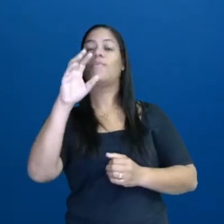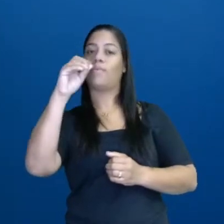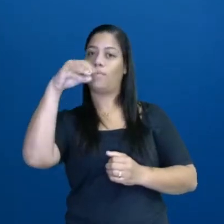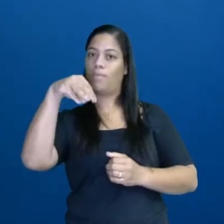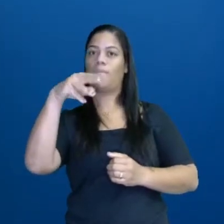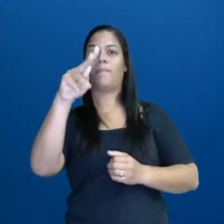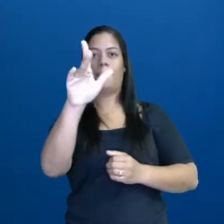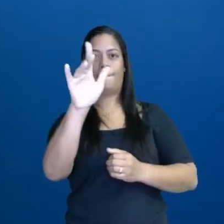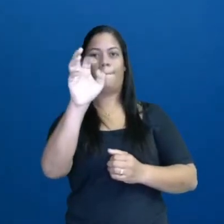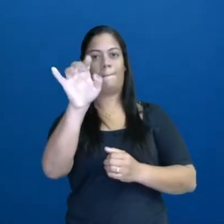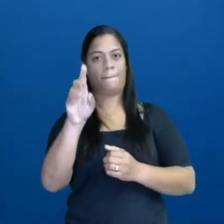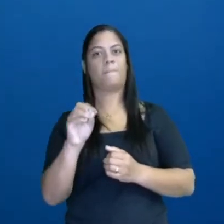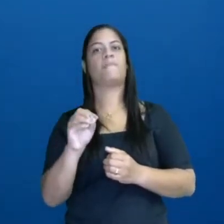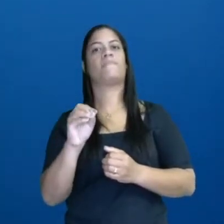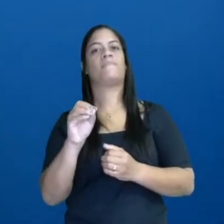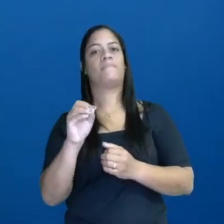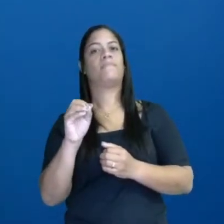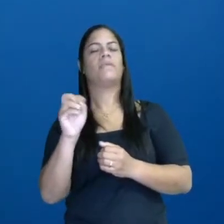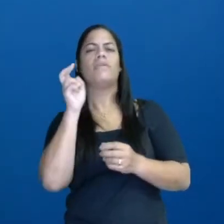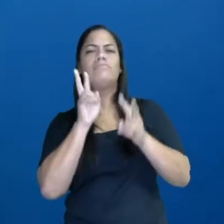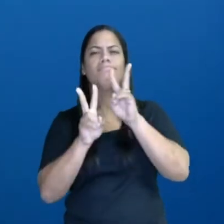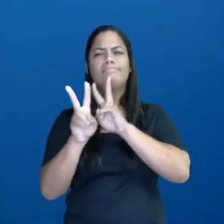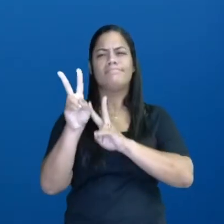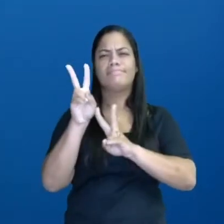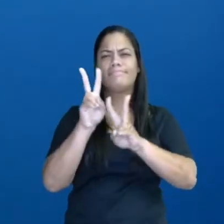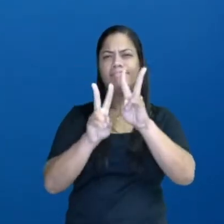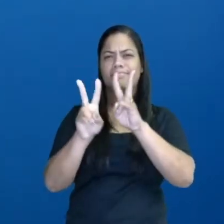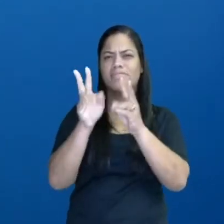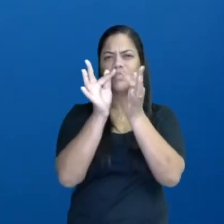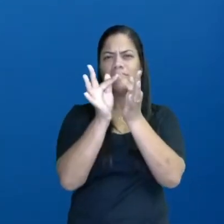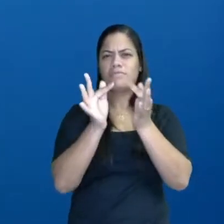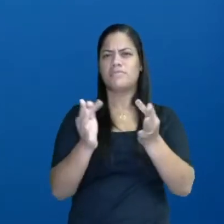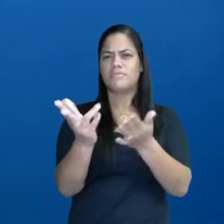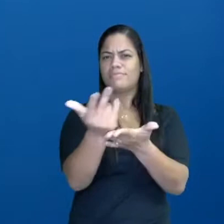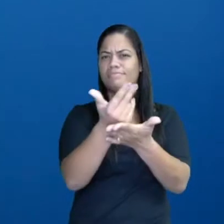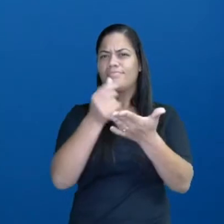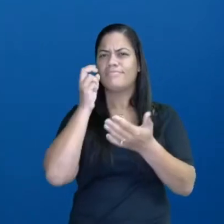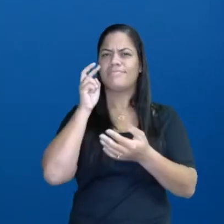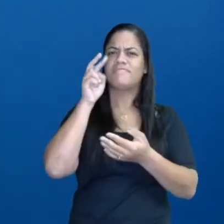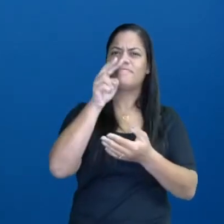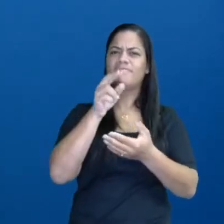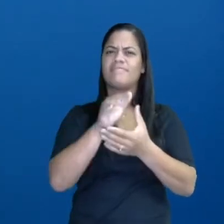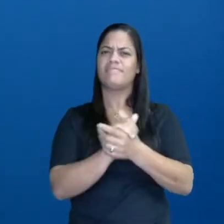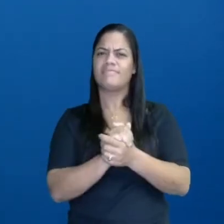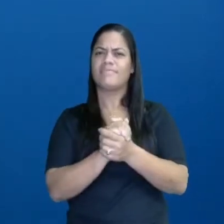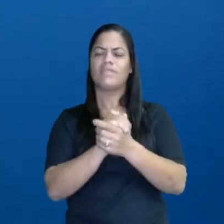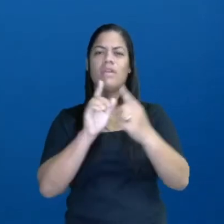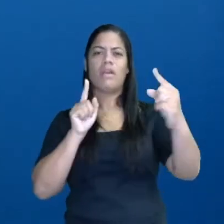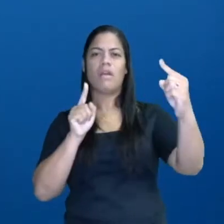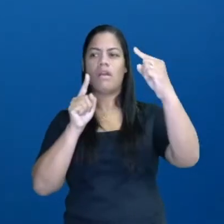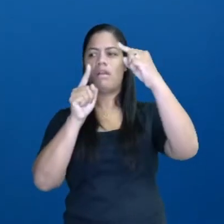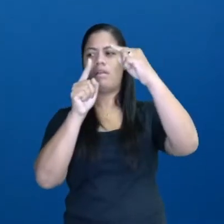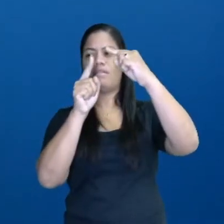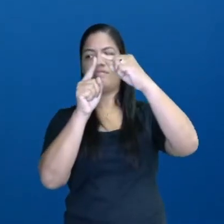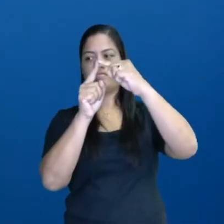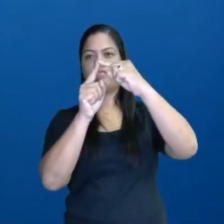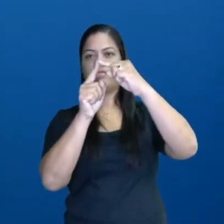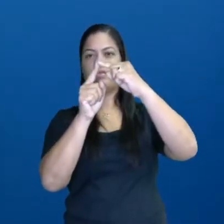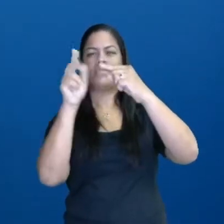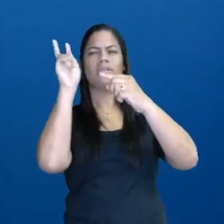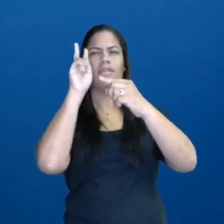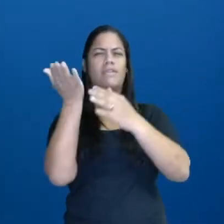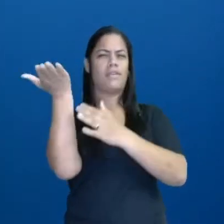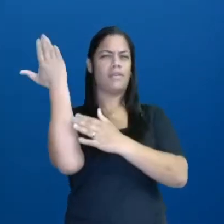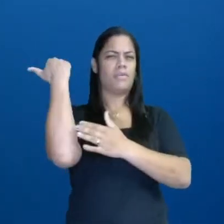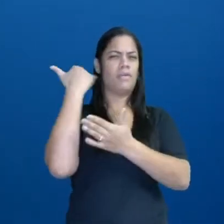complexos, tá certo? Então, ó, observando aqui o meu polígono simples, eles se fecham, tá certo? Lembra lá no